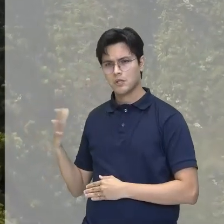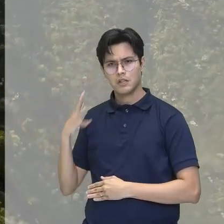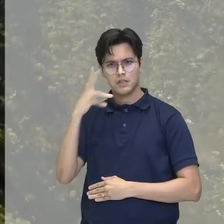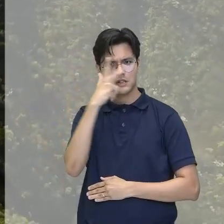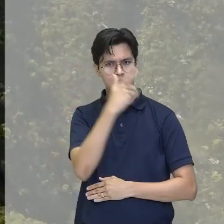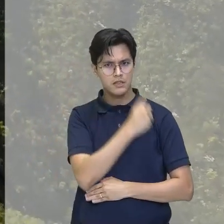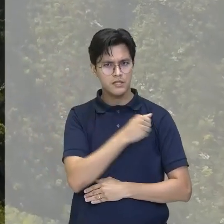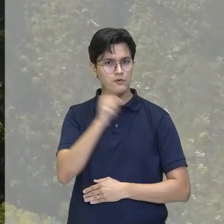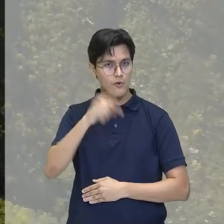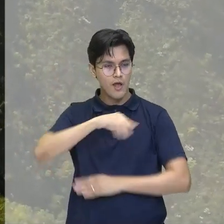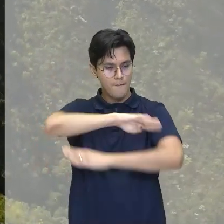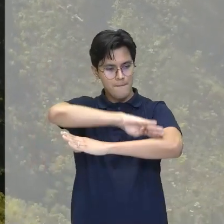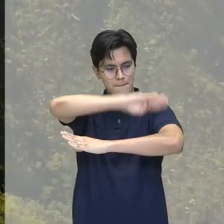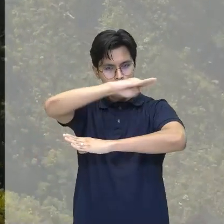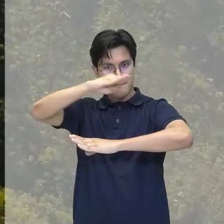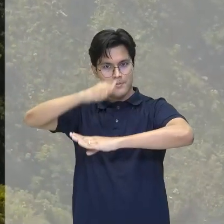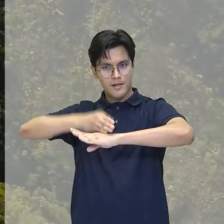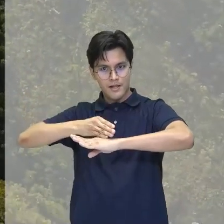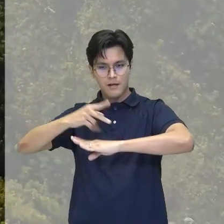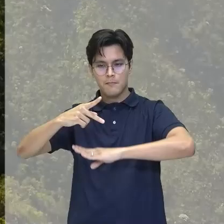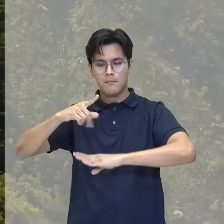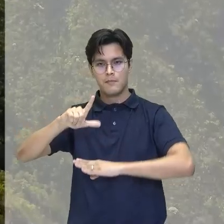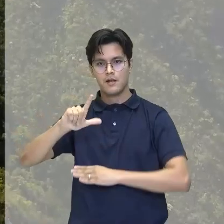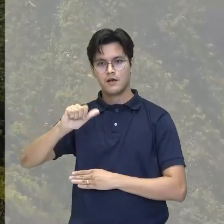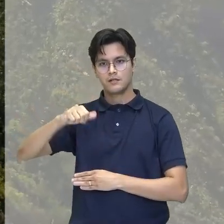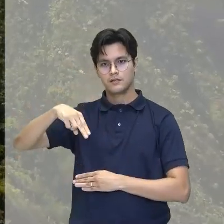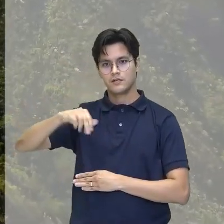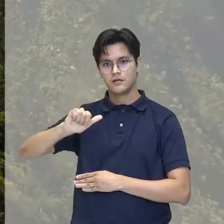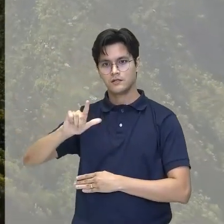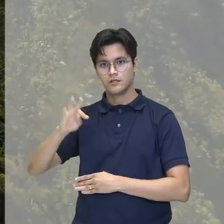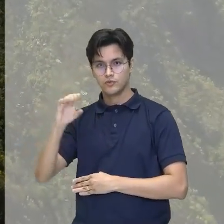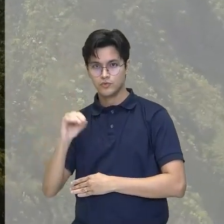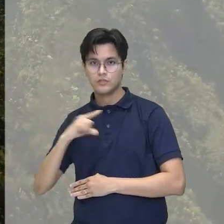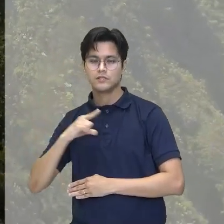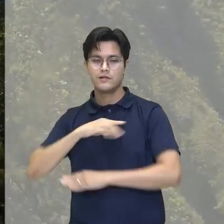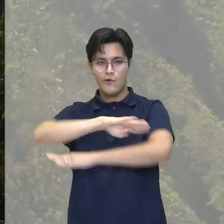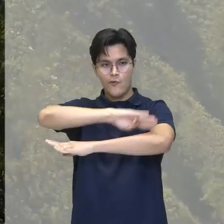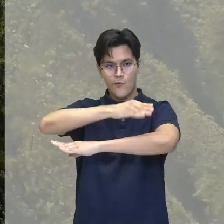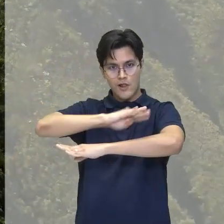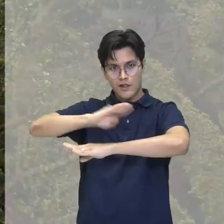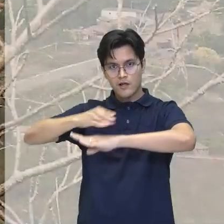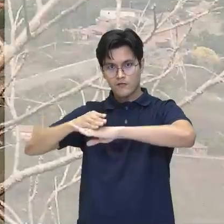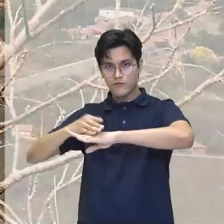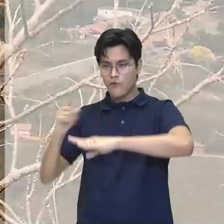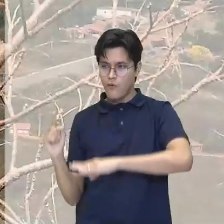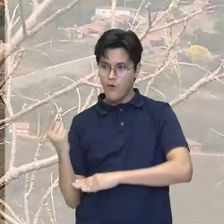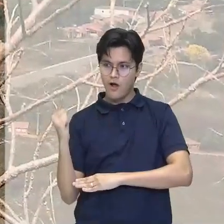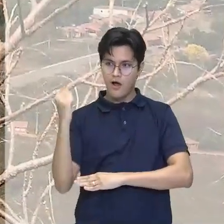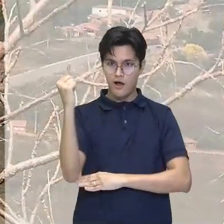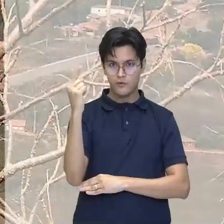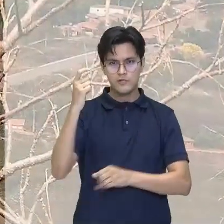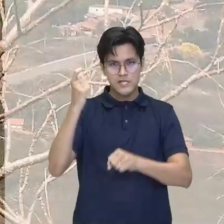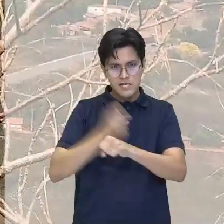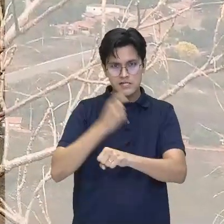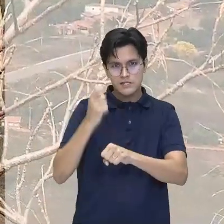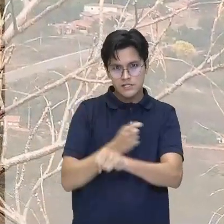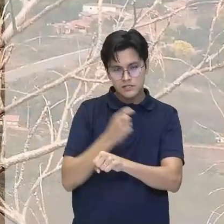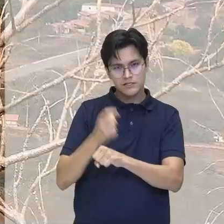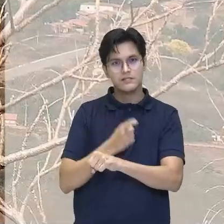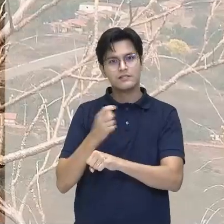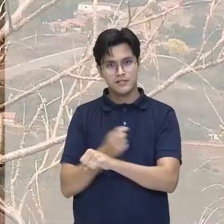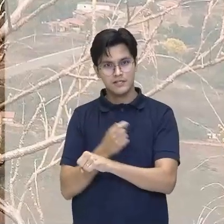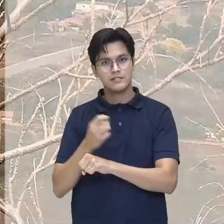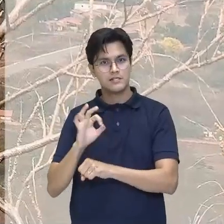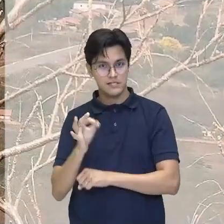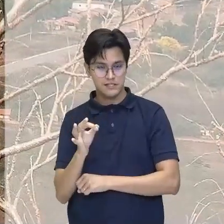É um planalto. No planalto, nós vemos relevos mais altos e mais resistentes à erosão. Essa lindeza aqui é uma